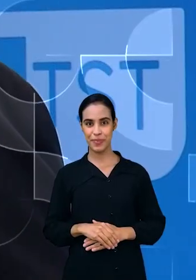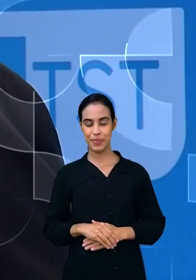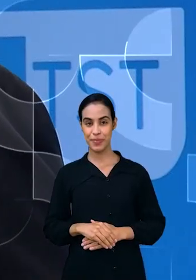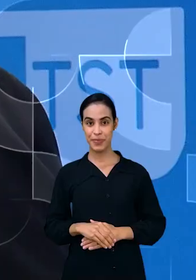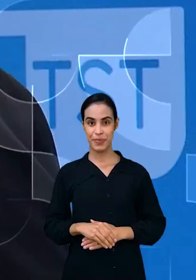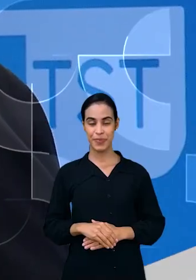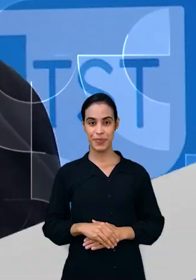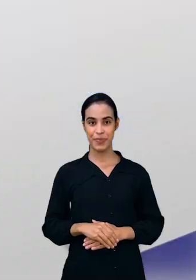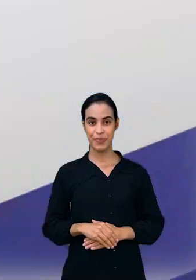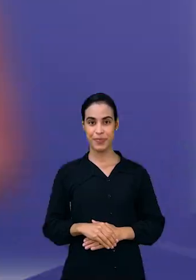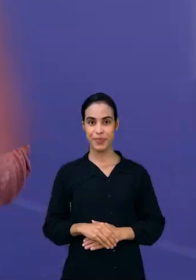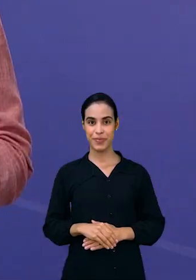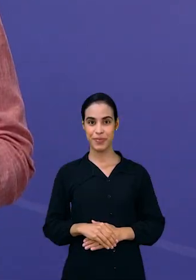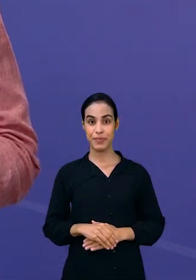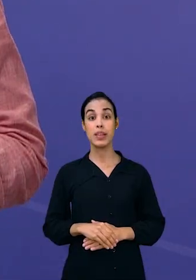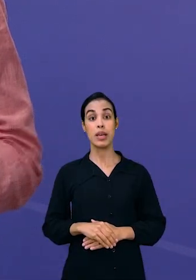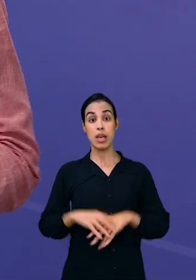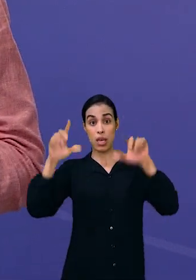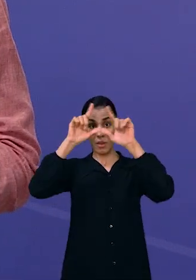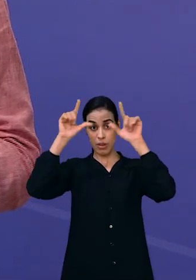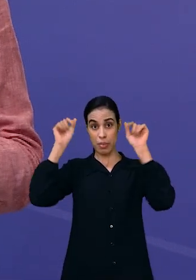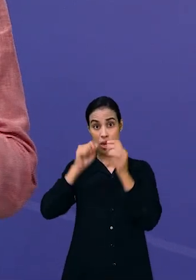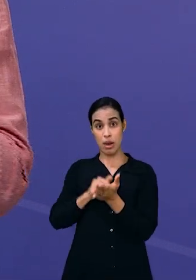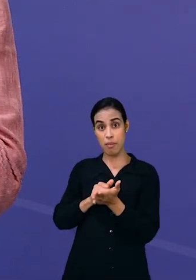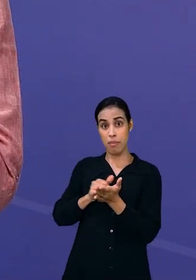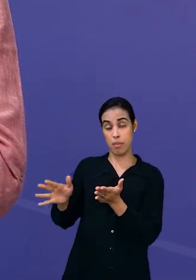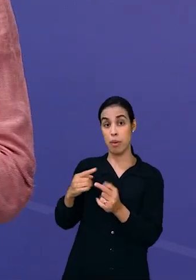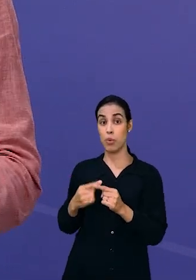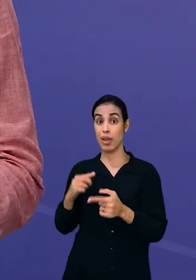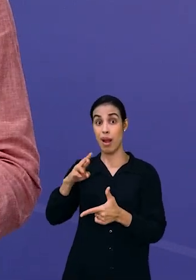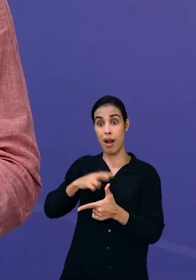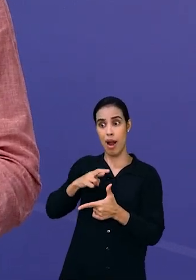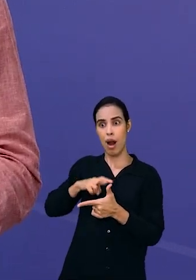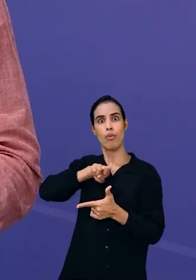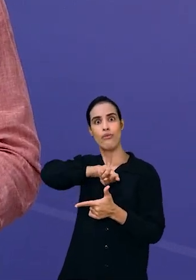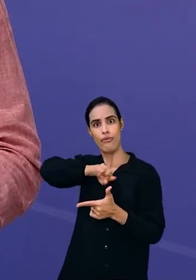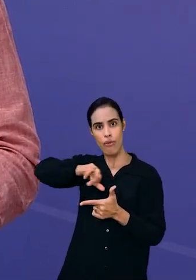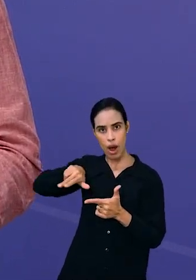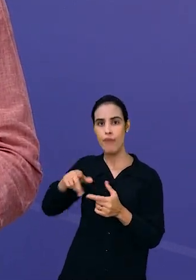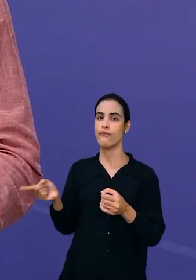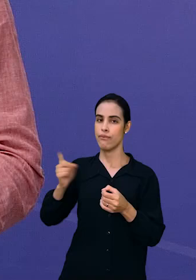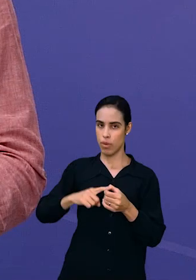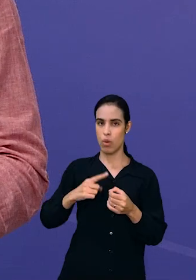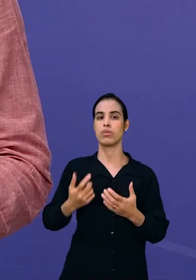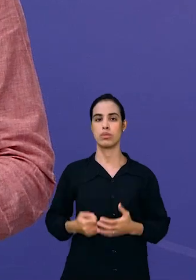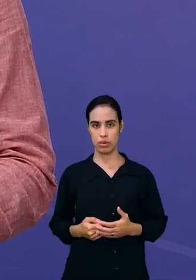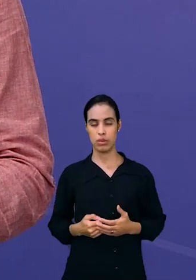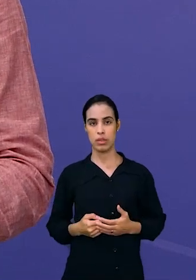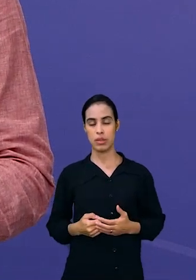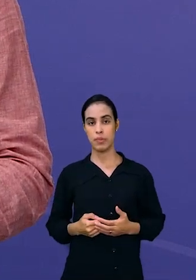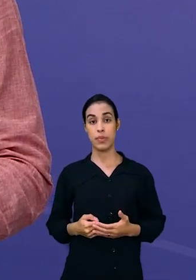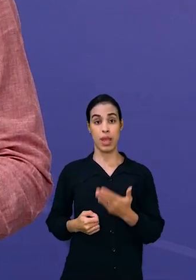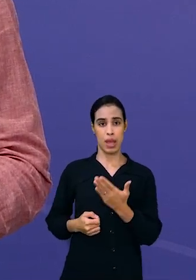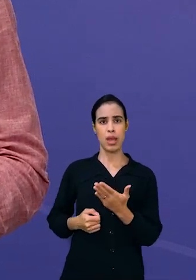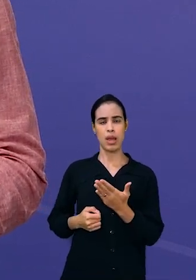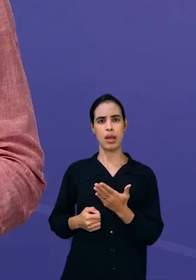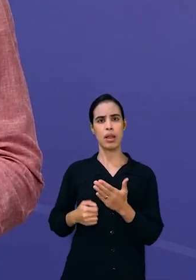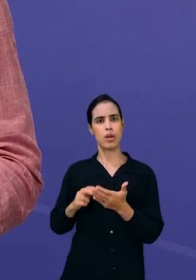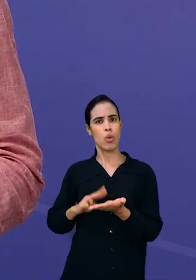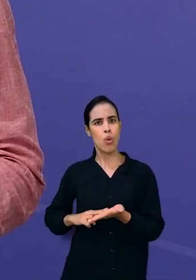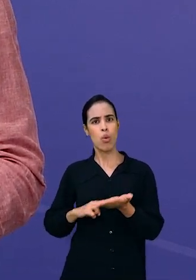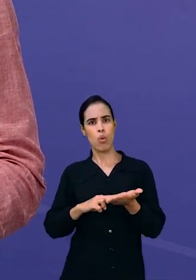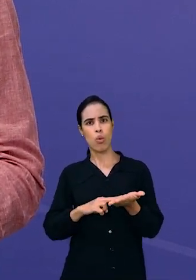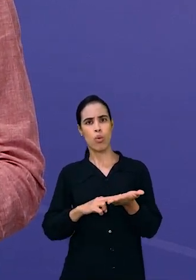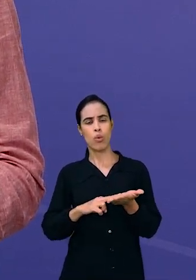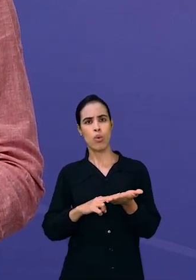do Trabalho. E ainda, enfermeira dispensada por acumular cargos públicos deve ser reintegrada. Correios